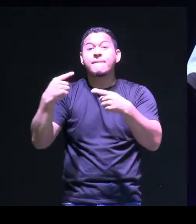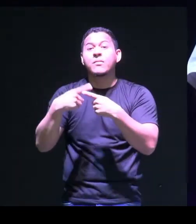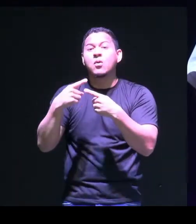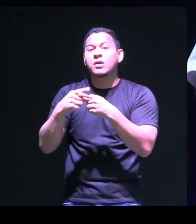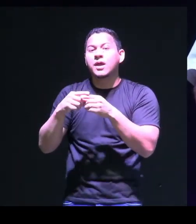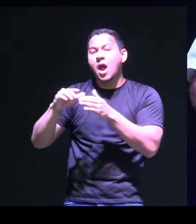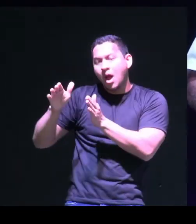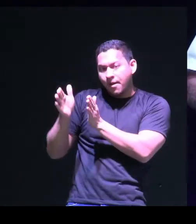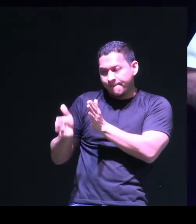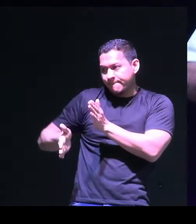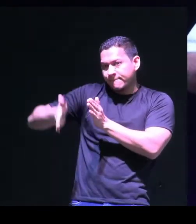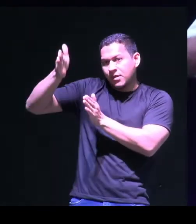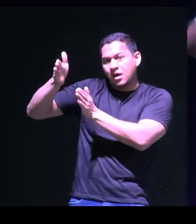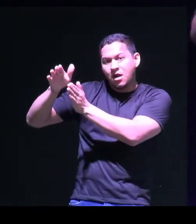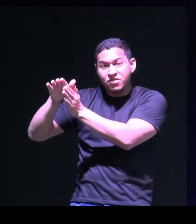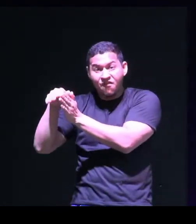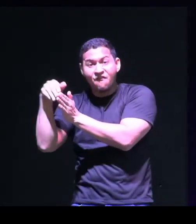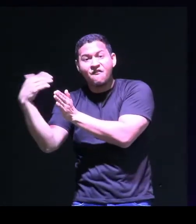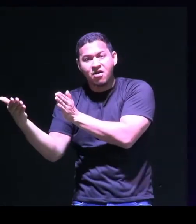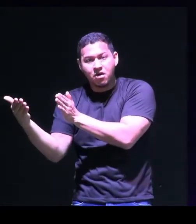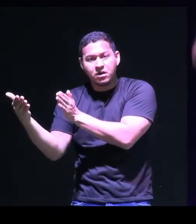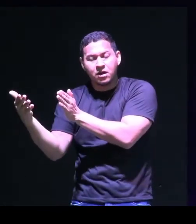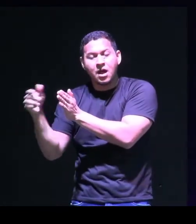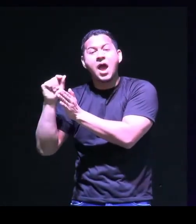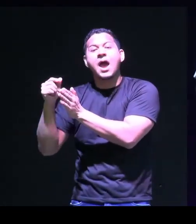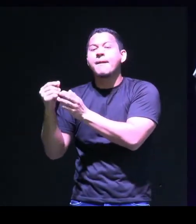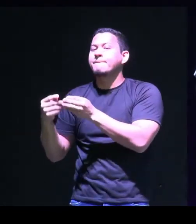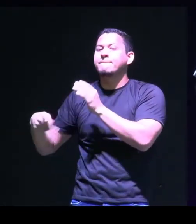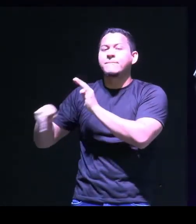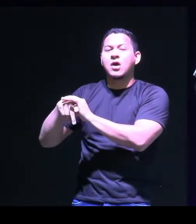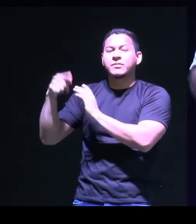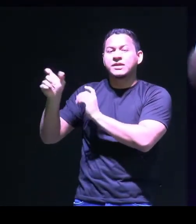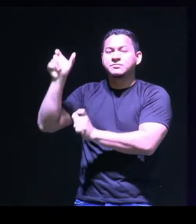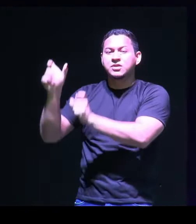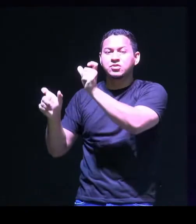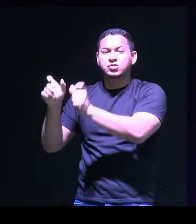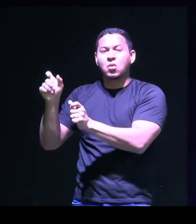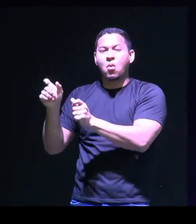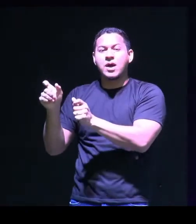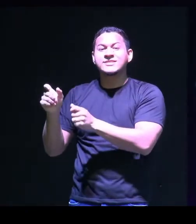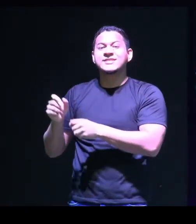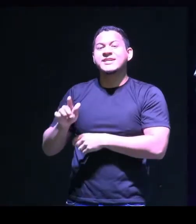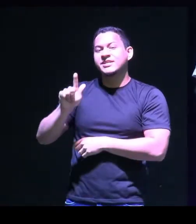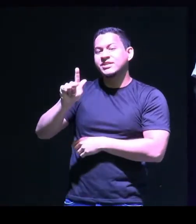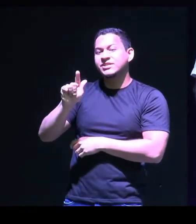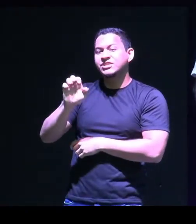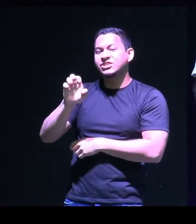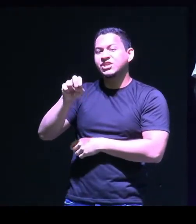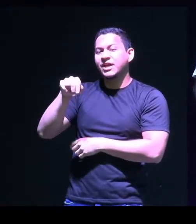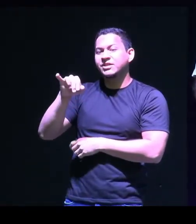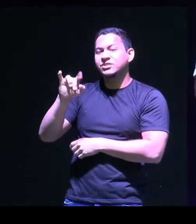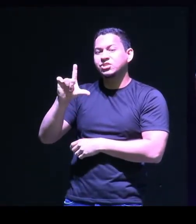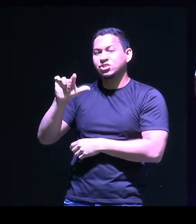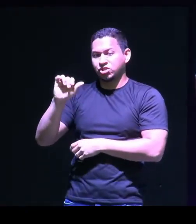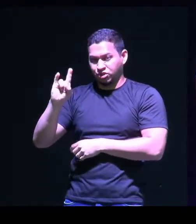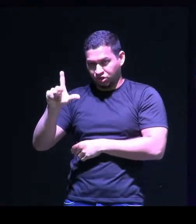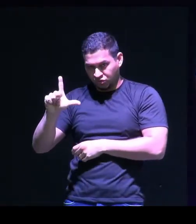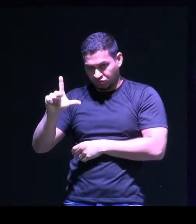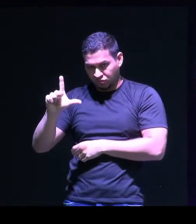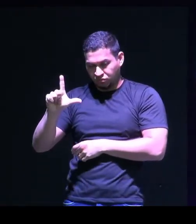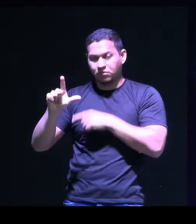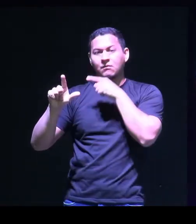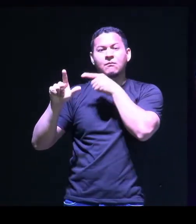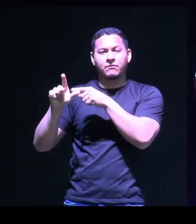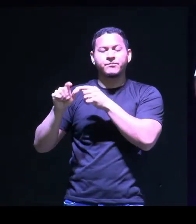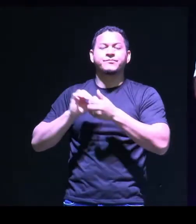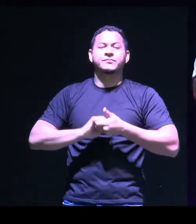gentios. Ou seja, isso aí foi dado para os gentios. Pode sim ter o templo lá do lado, junto,